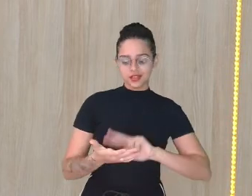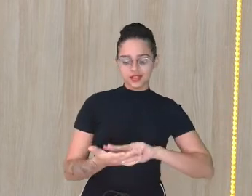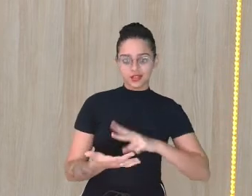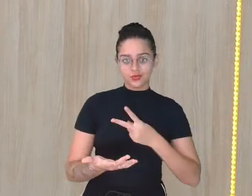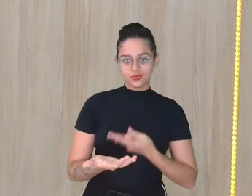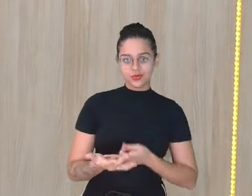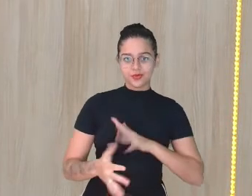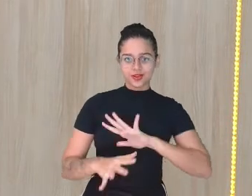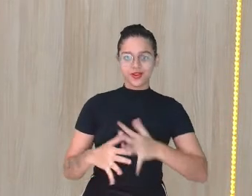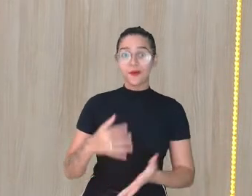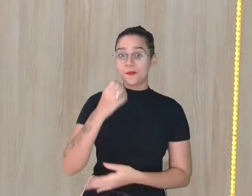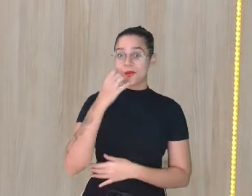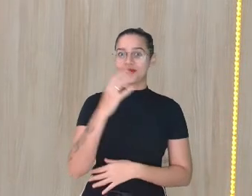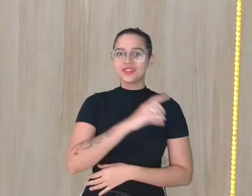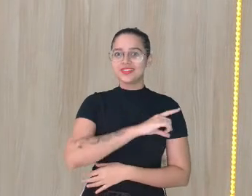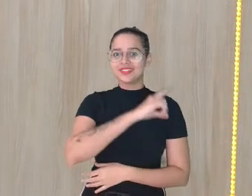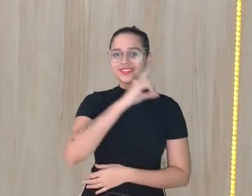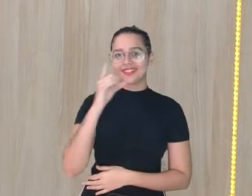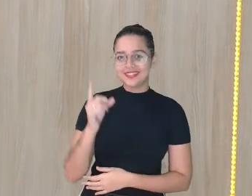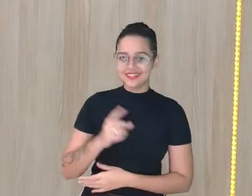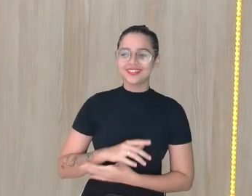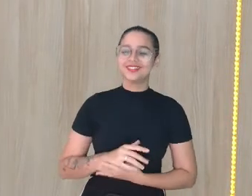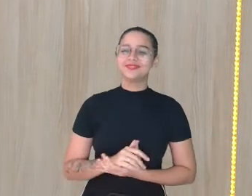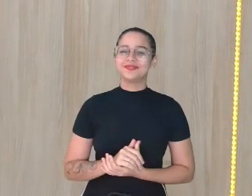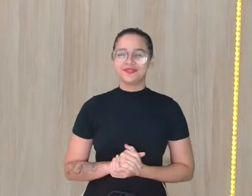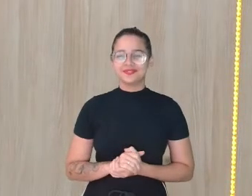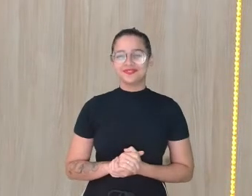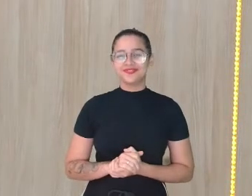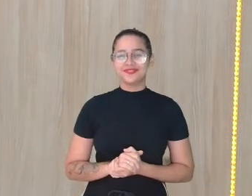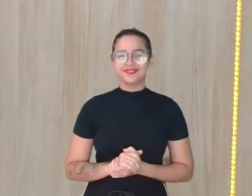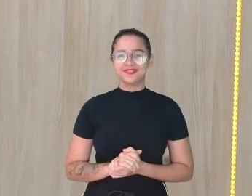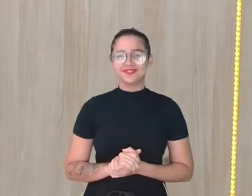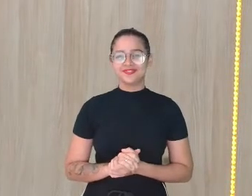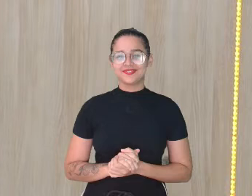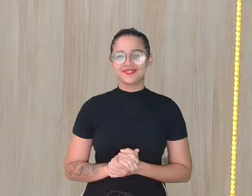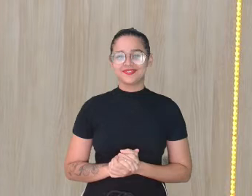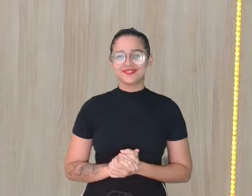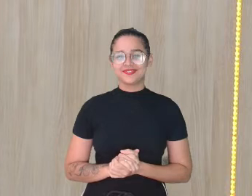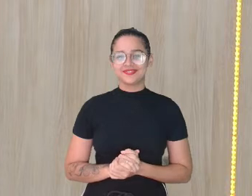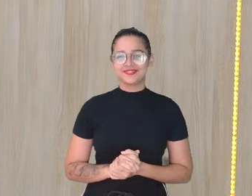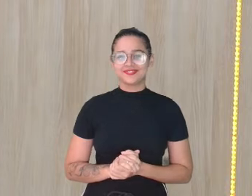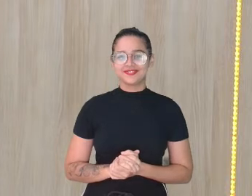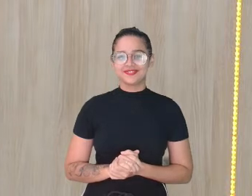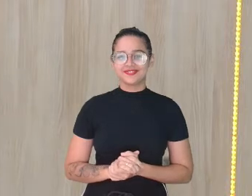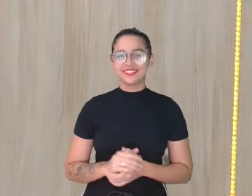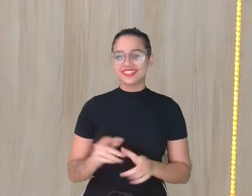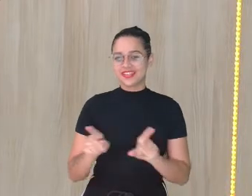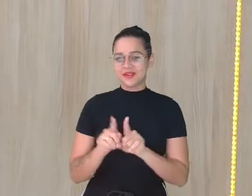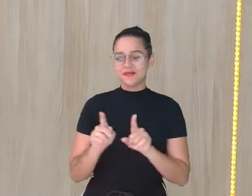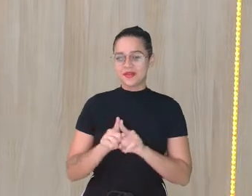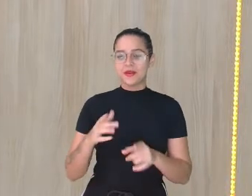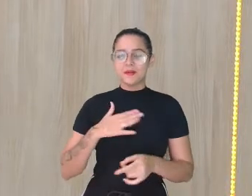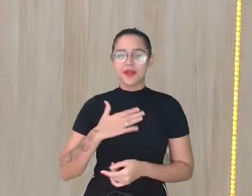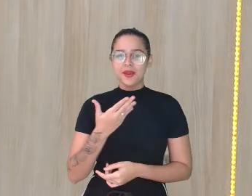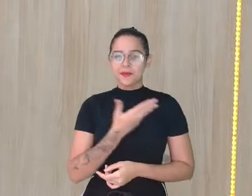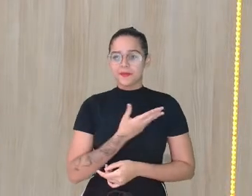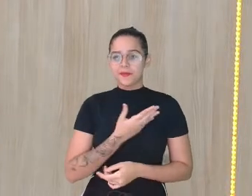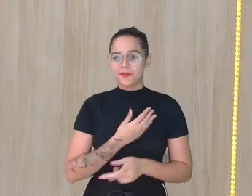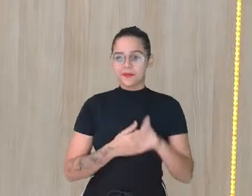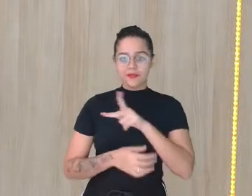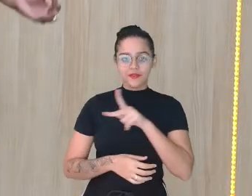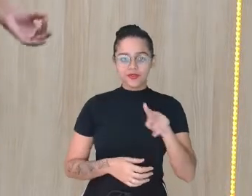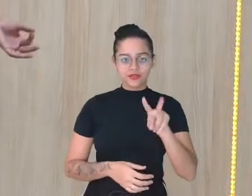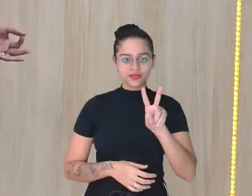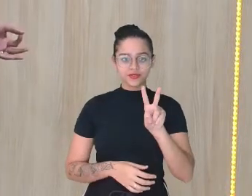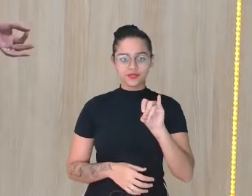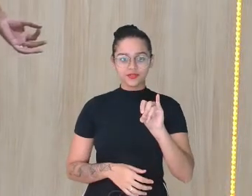para Libras. Bom dia, linda! E estou aqui com a minha parceiraça, professora Vilma.